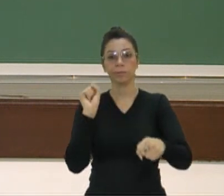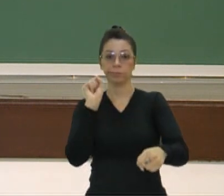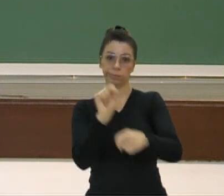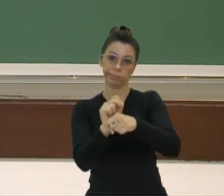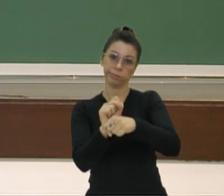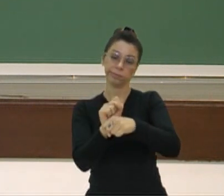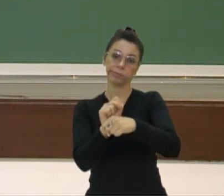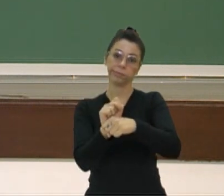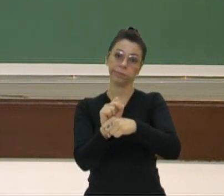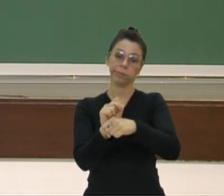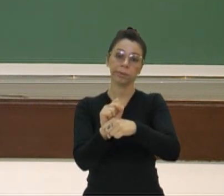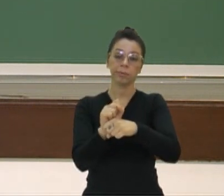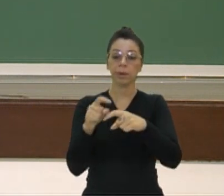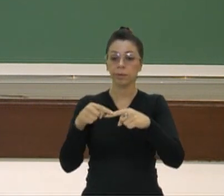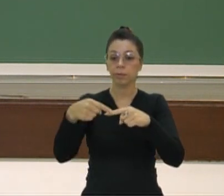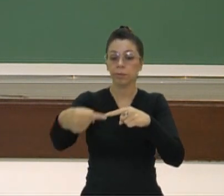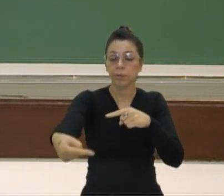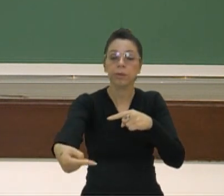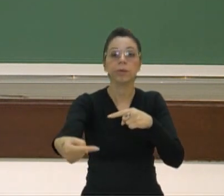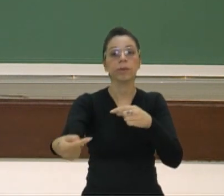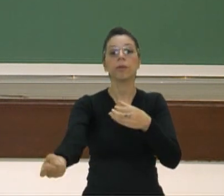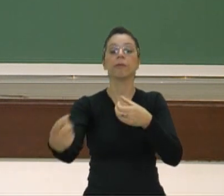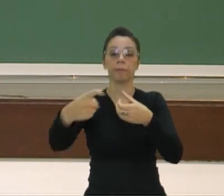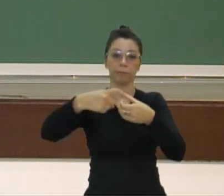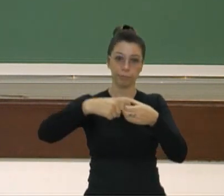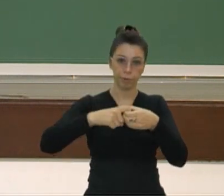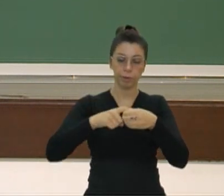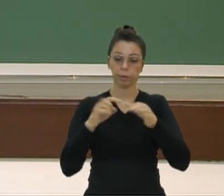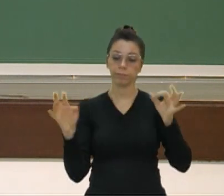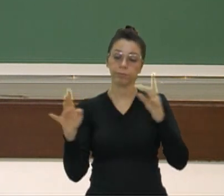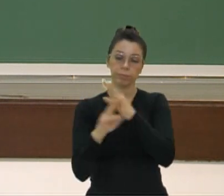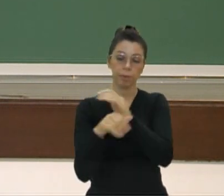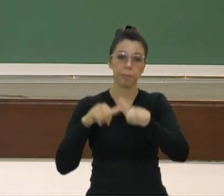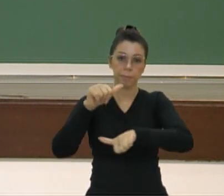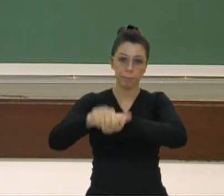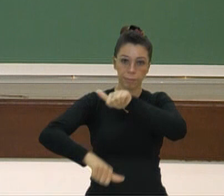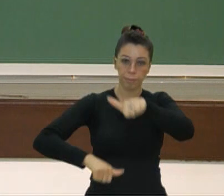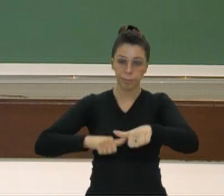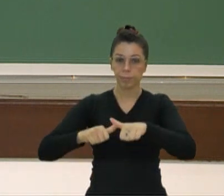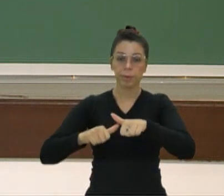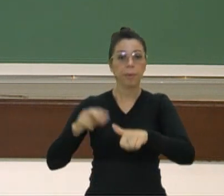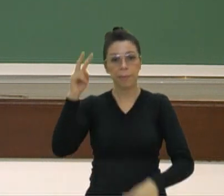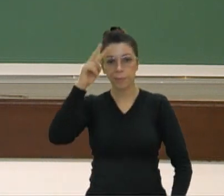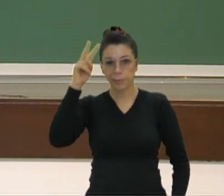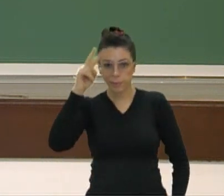parada, na continuação veremos grandes modificações, estamos passando por um processo